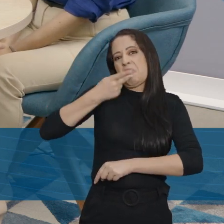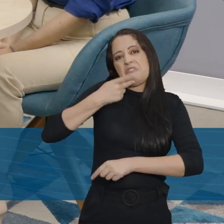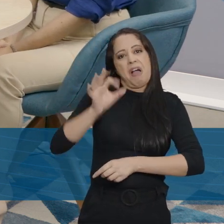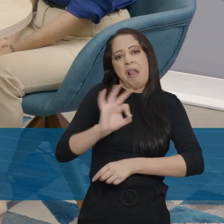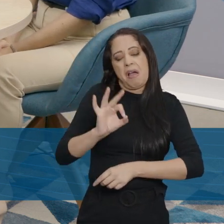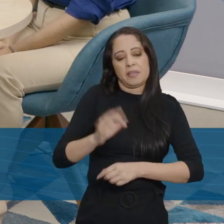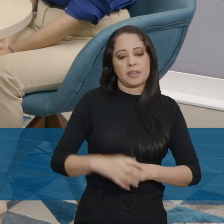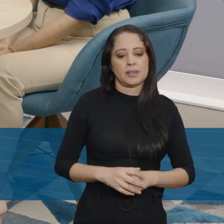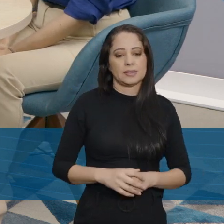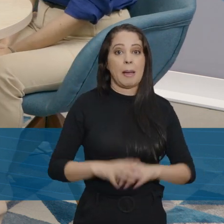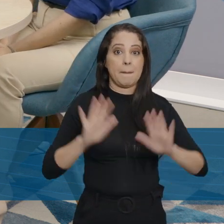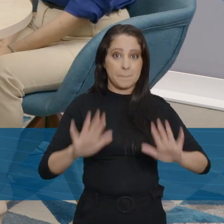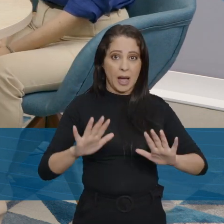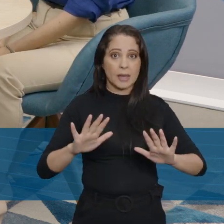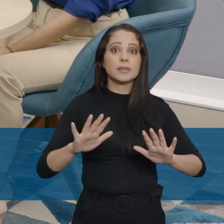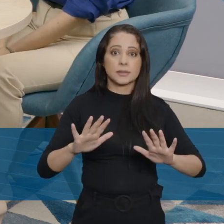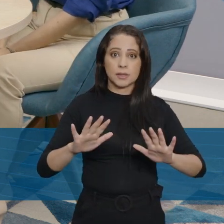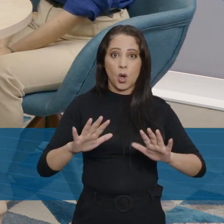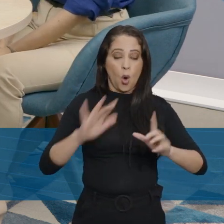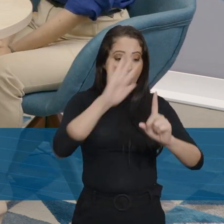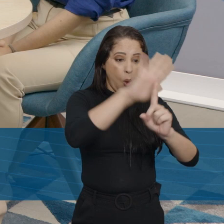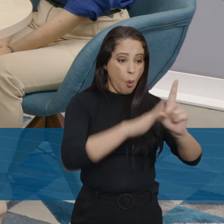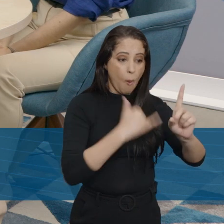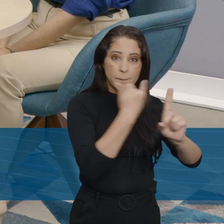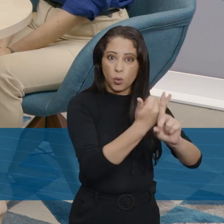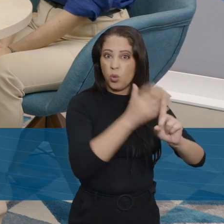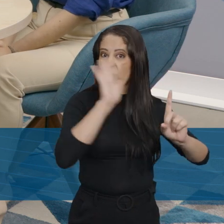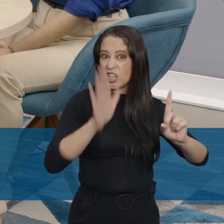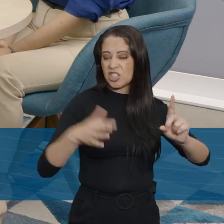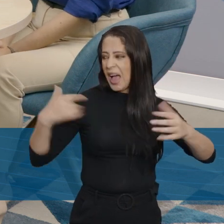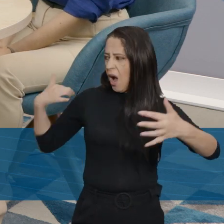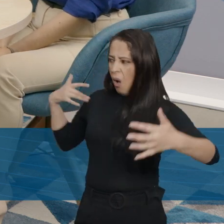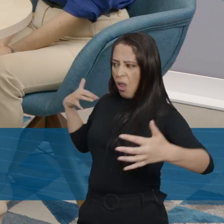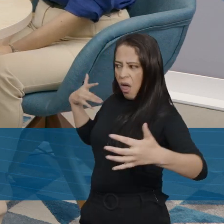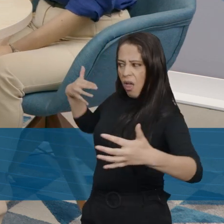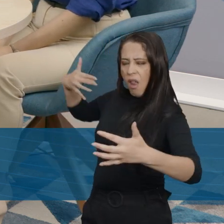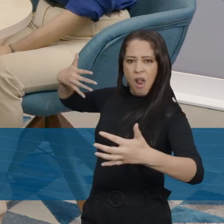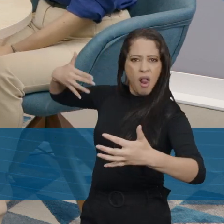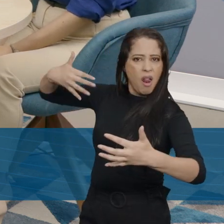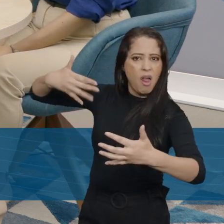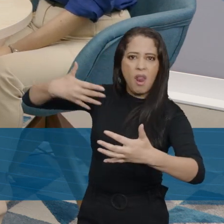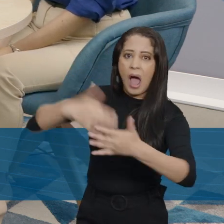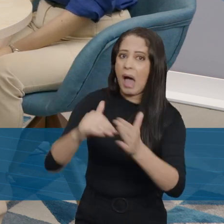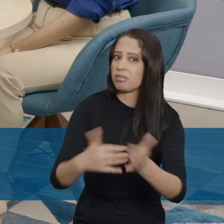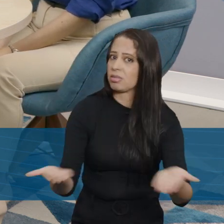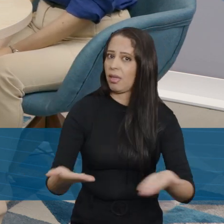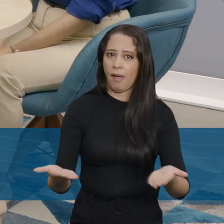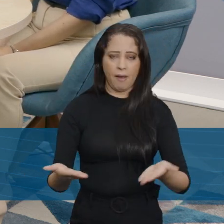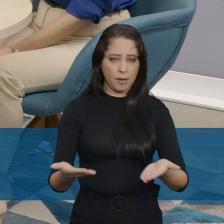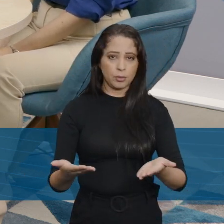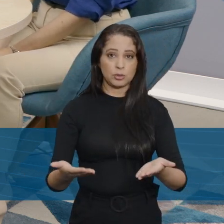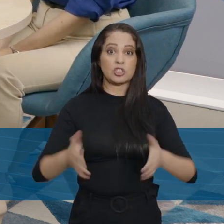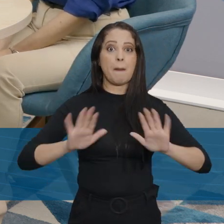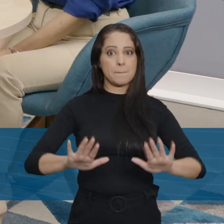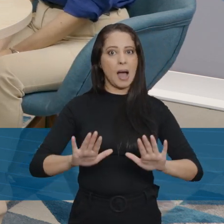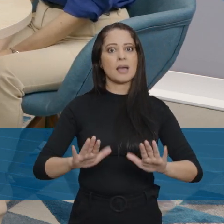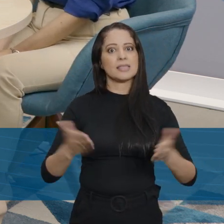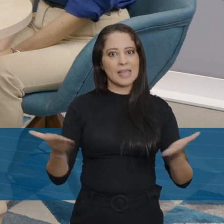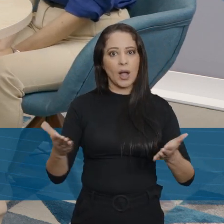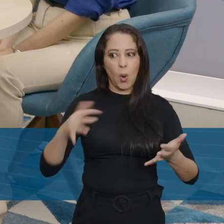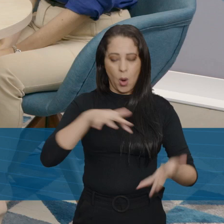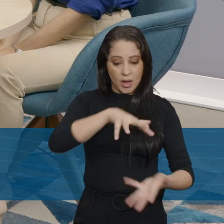né? O bullying existe desde que o mundo é mundo, né? Assim, do ponto de vista histórico, antropológico falando. Só que